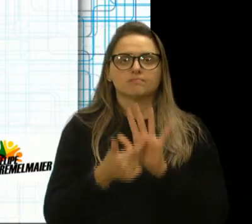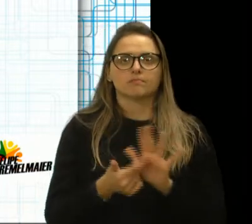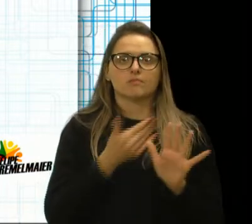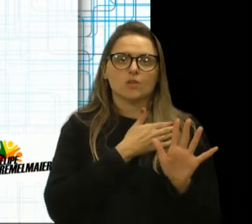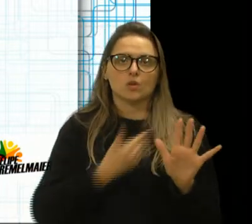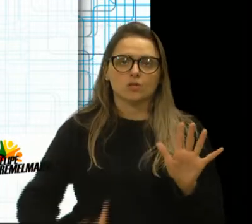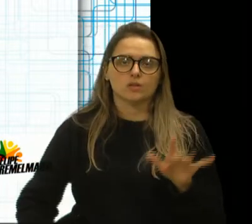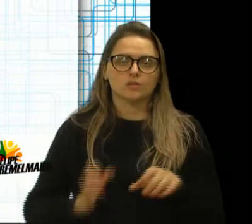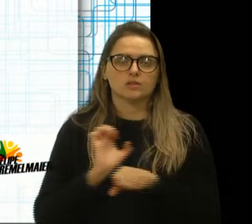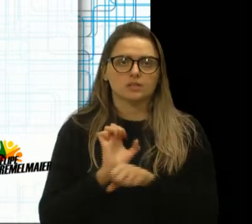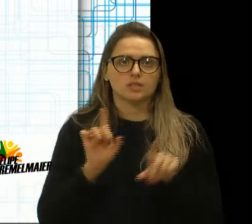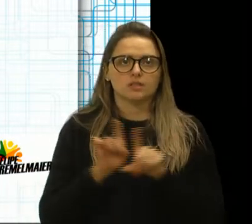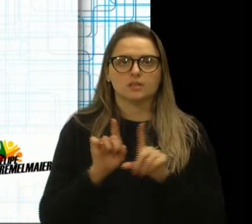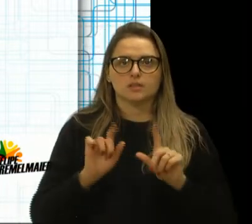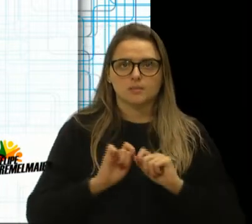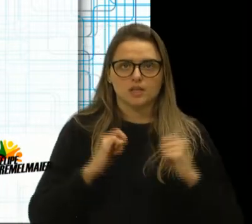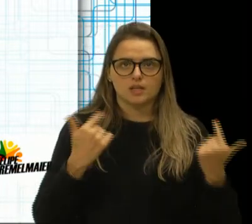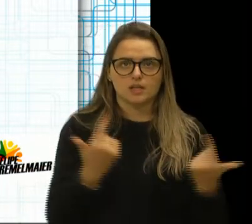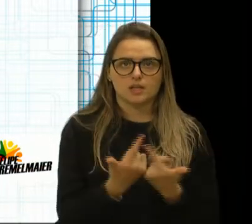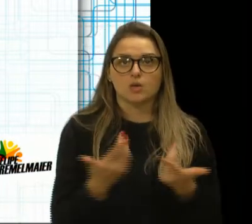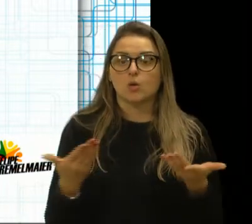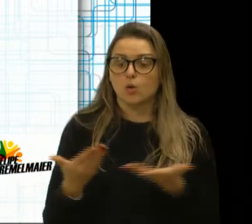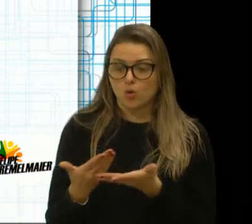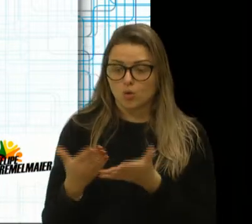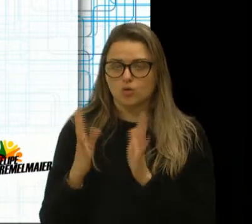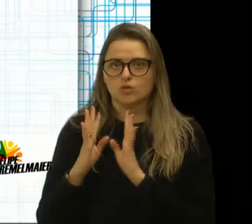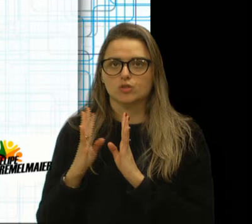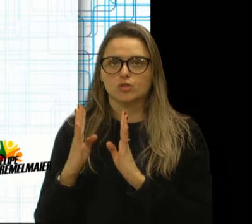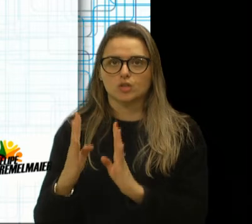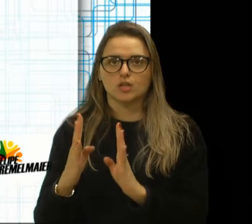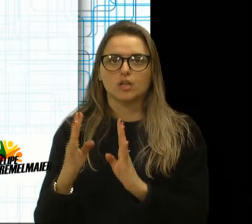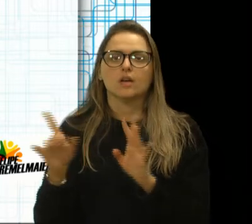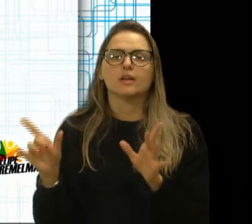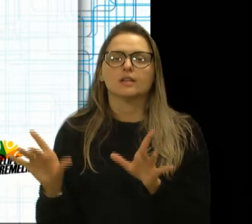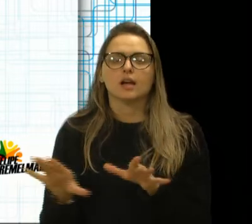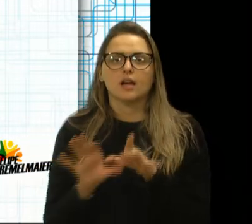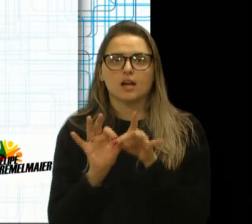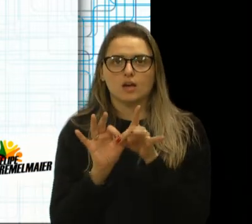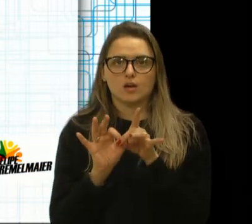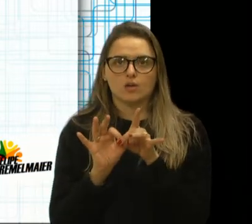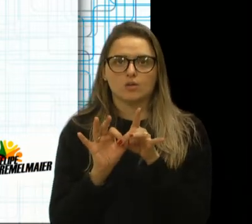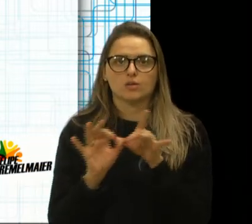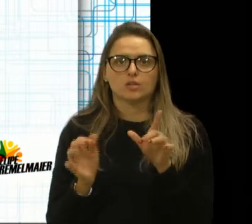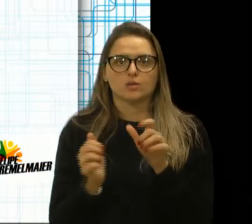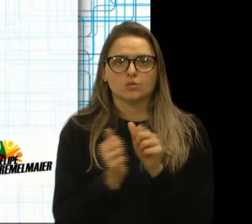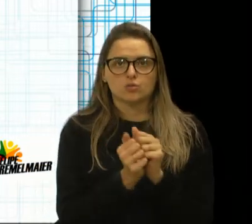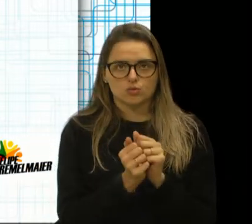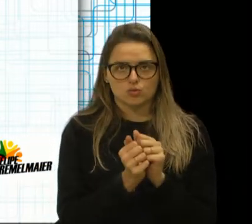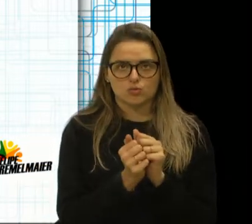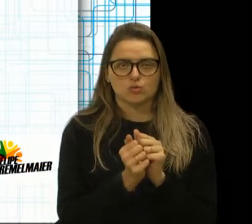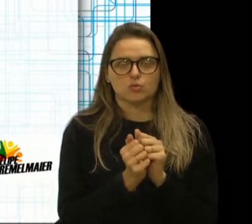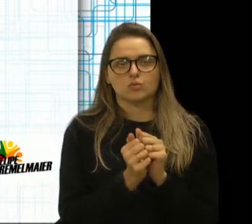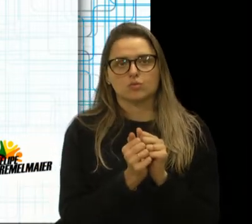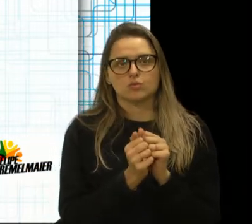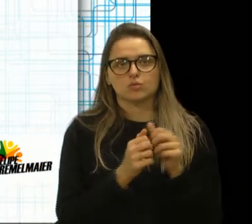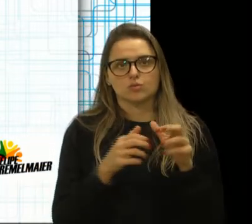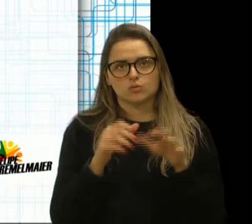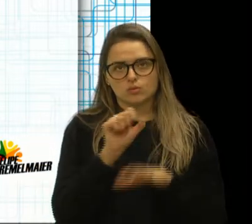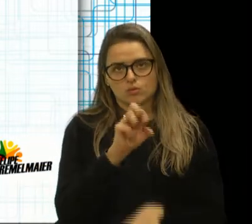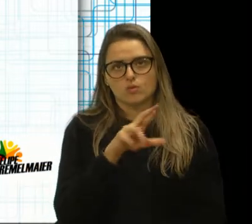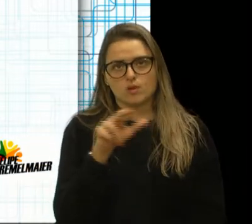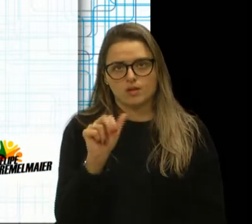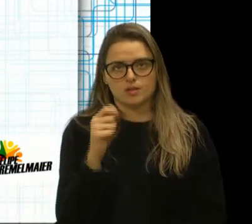e hoje Nova Roma está anexada à região metropolitana da Serra